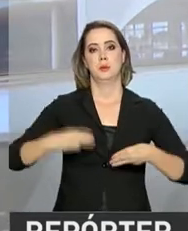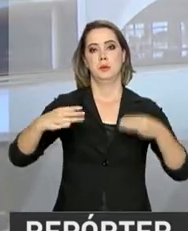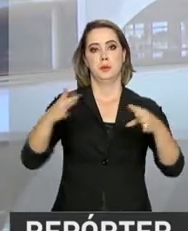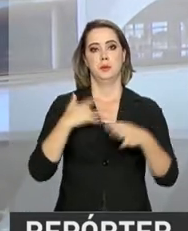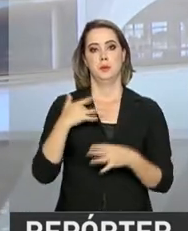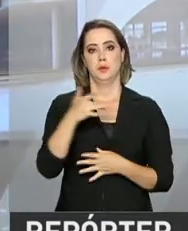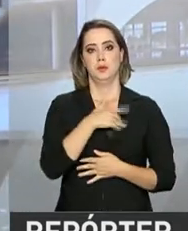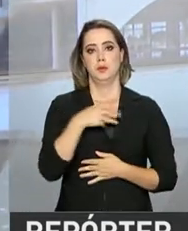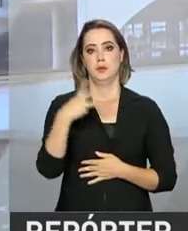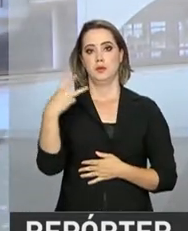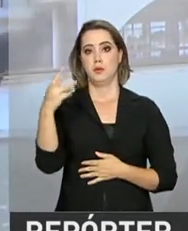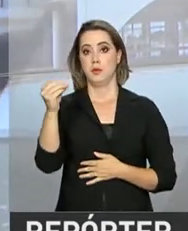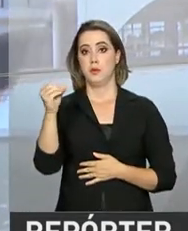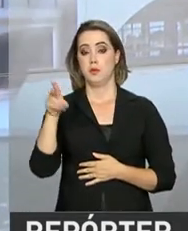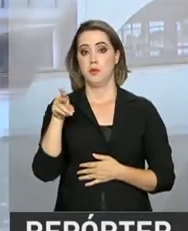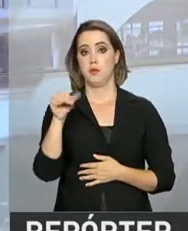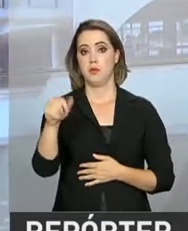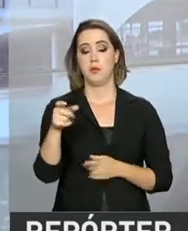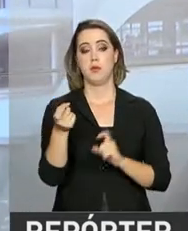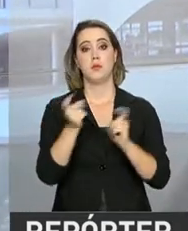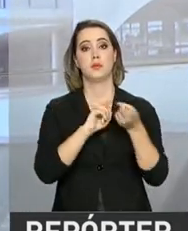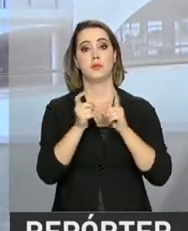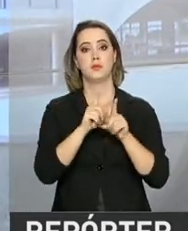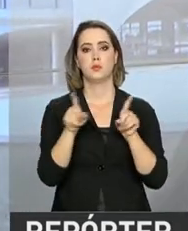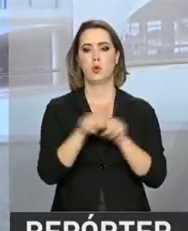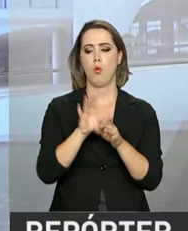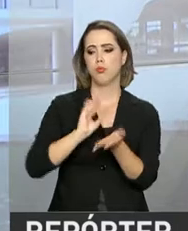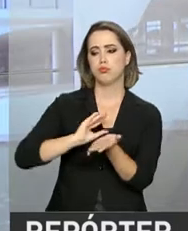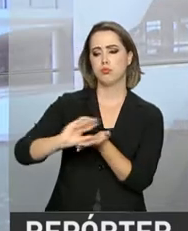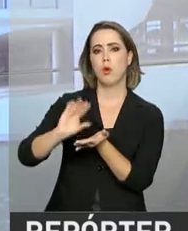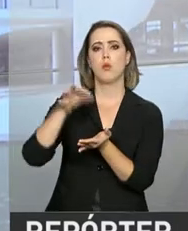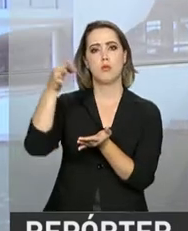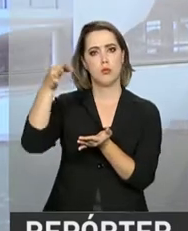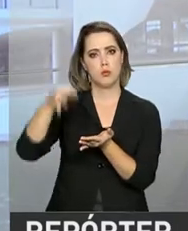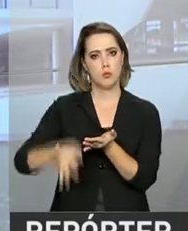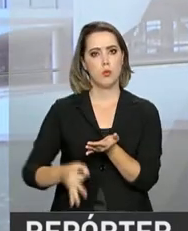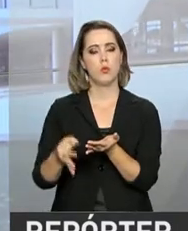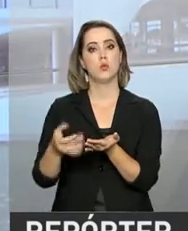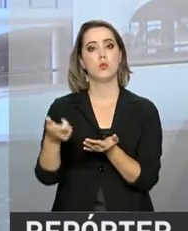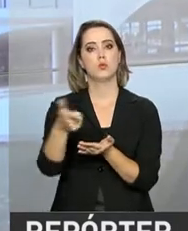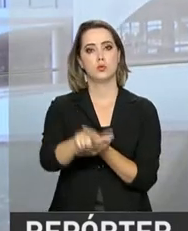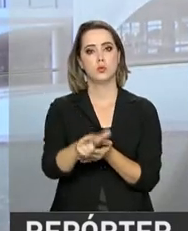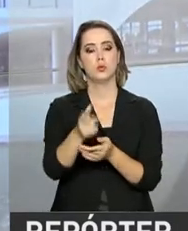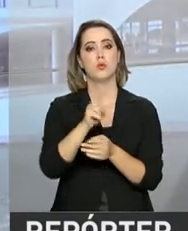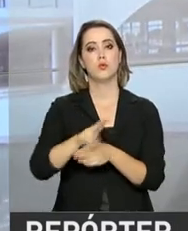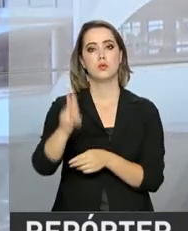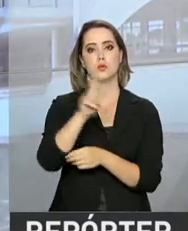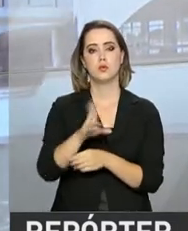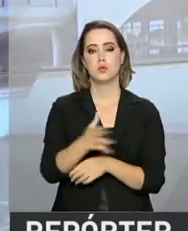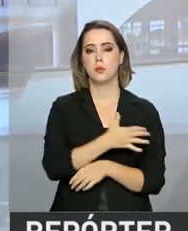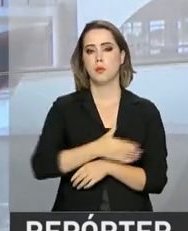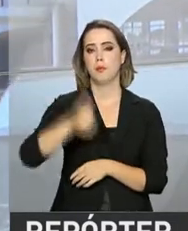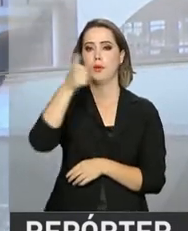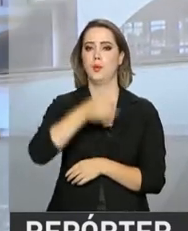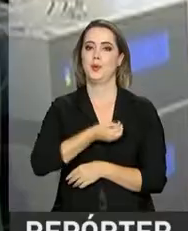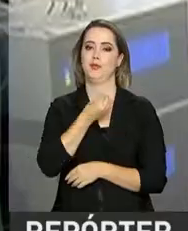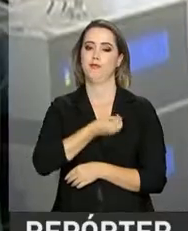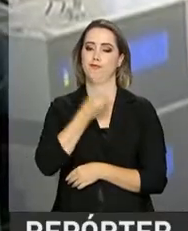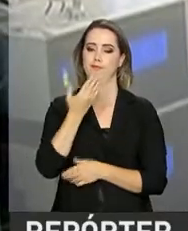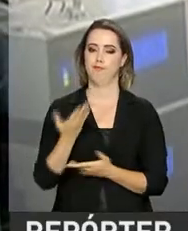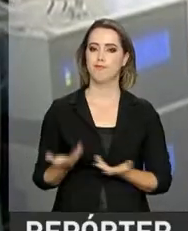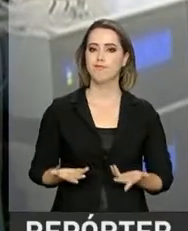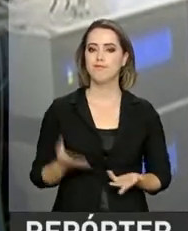de gestão os recursos foram reaplicados integralmente para garantir mais qualidade de vida ao brasileiro